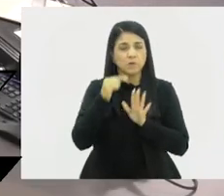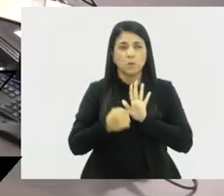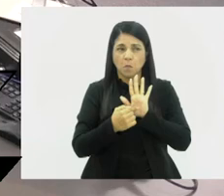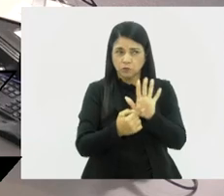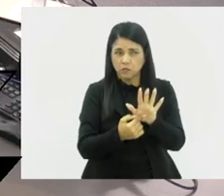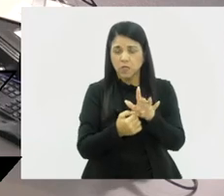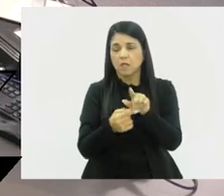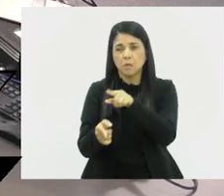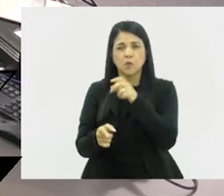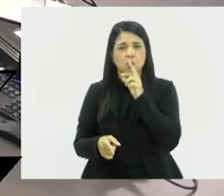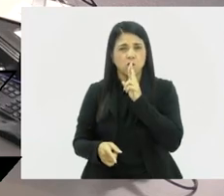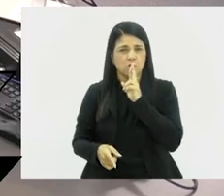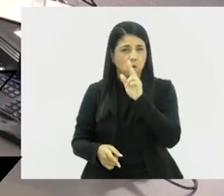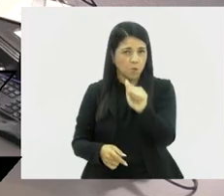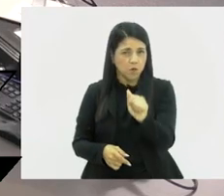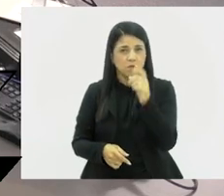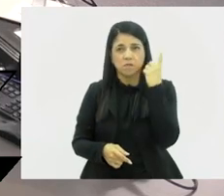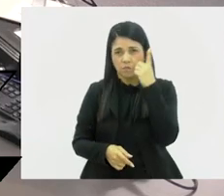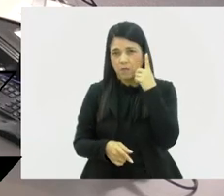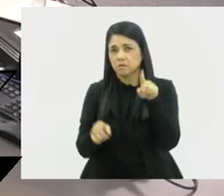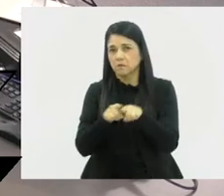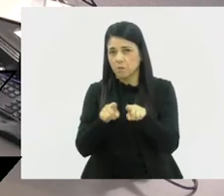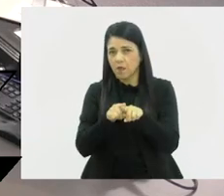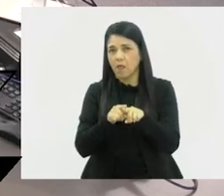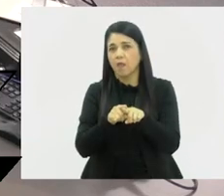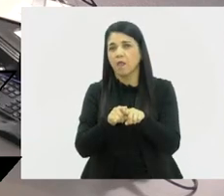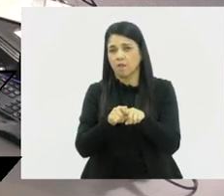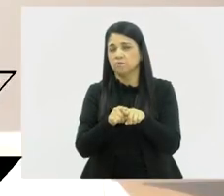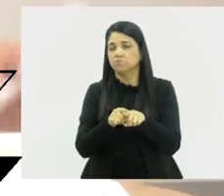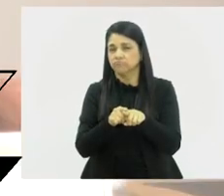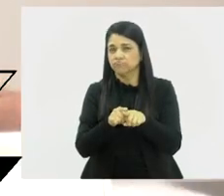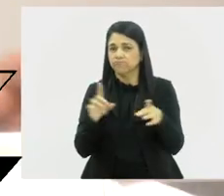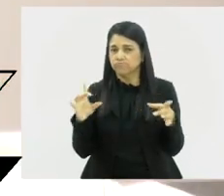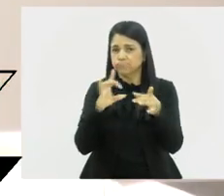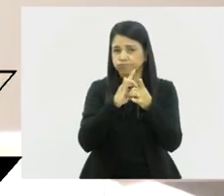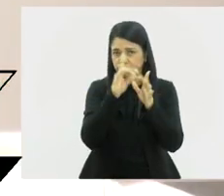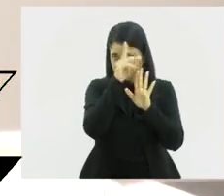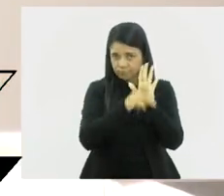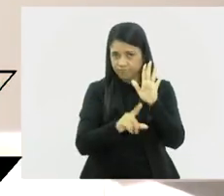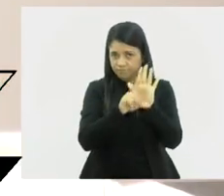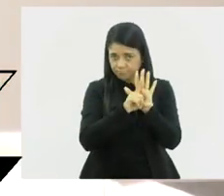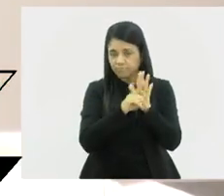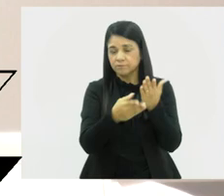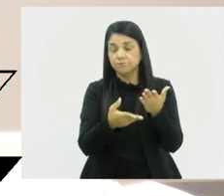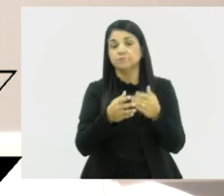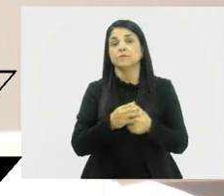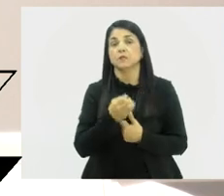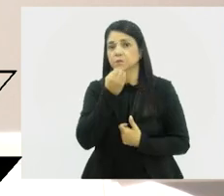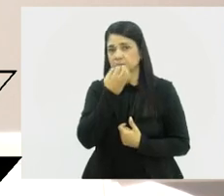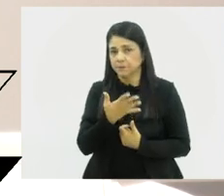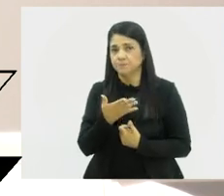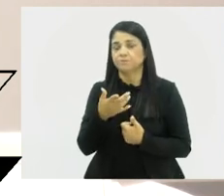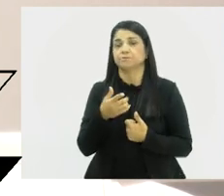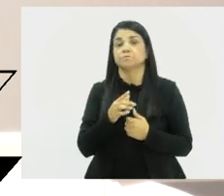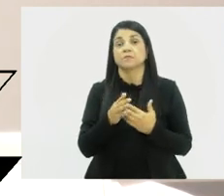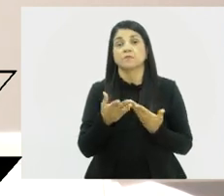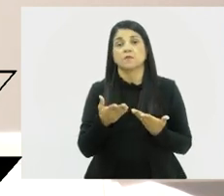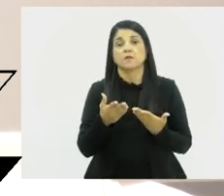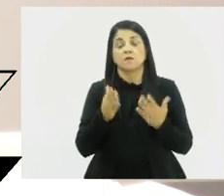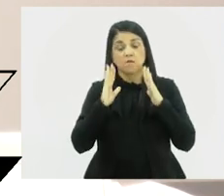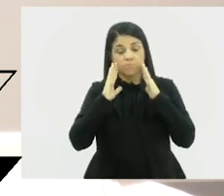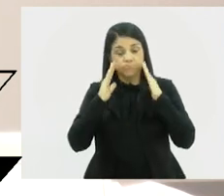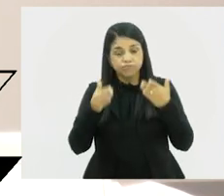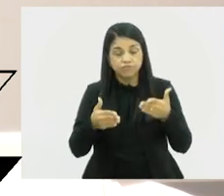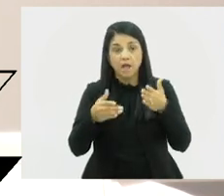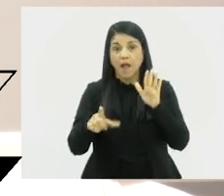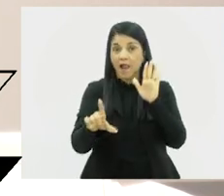apresentou na própria segunda-feira um projeto nesse sentido. Muito bem. Em relação especificamente à chamada